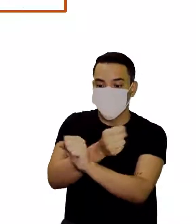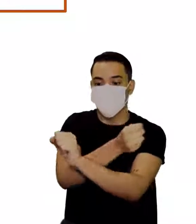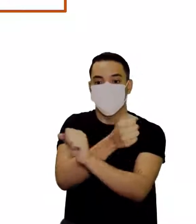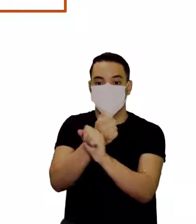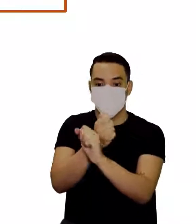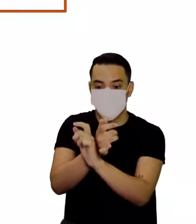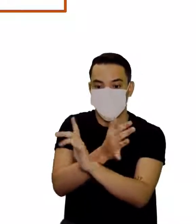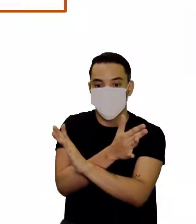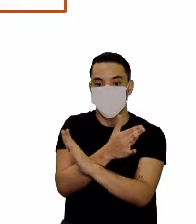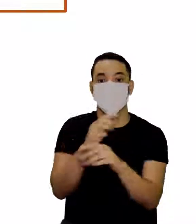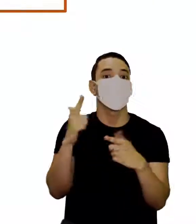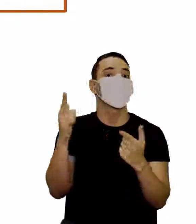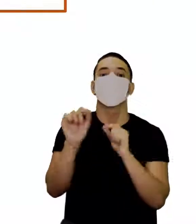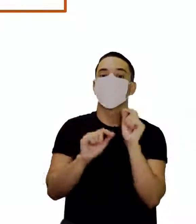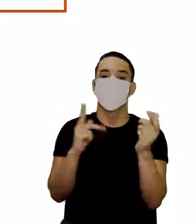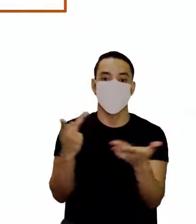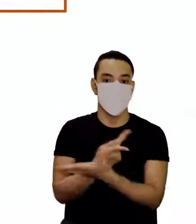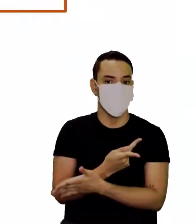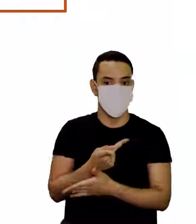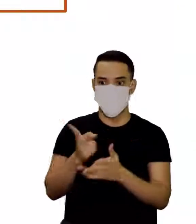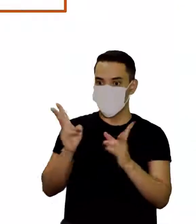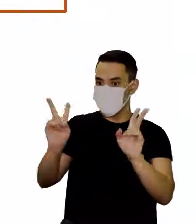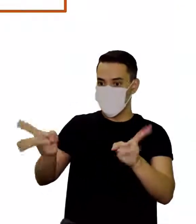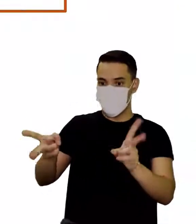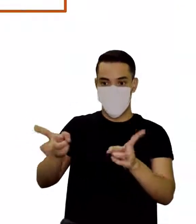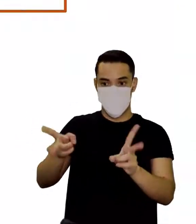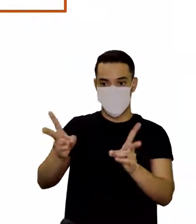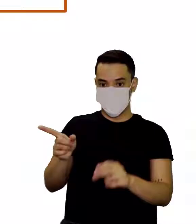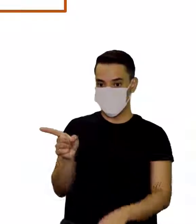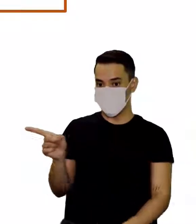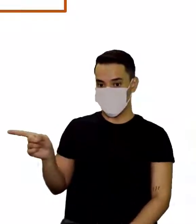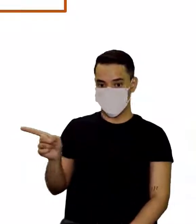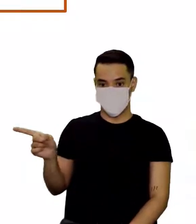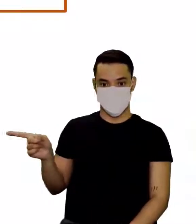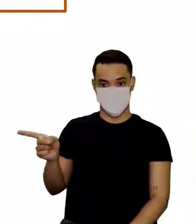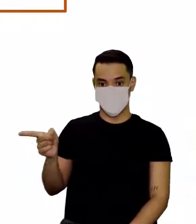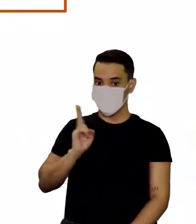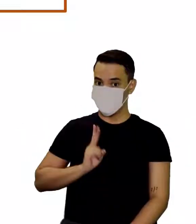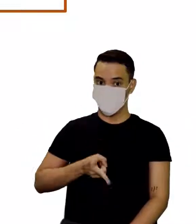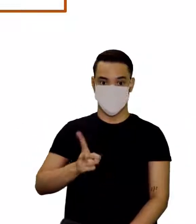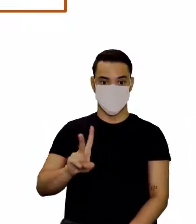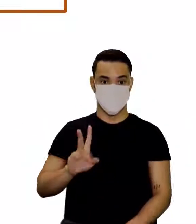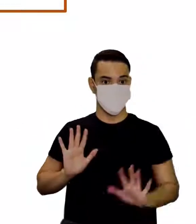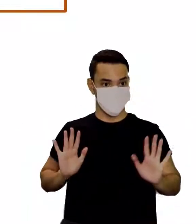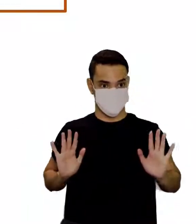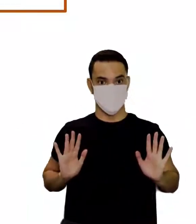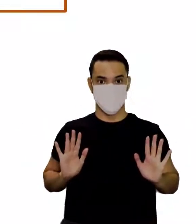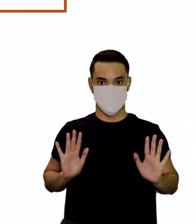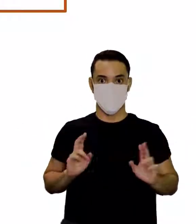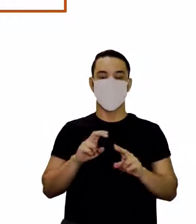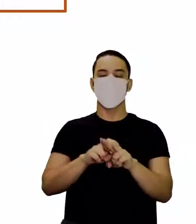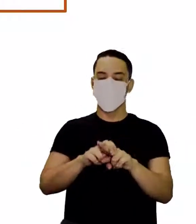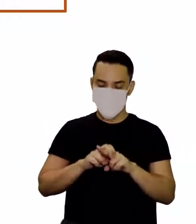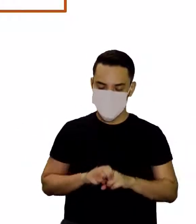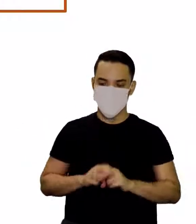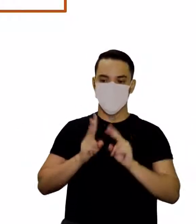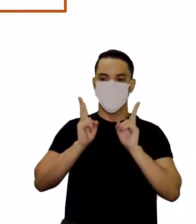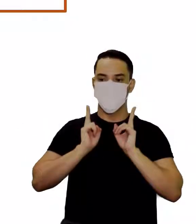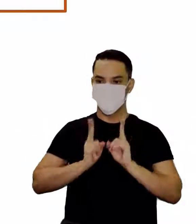ó. O que, que acontece quando eu afastar? Ficou e eu afastei a barra. Então,